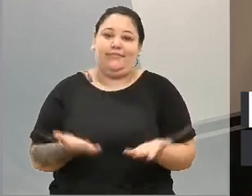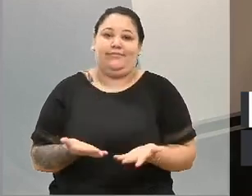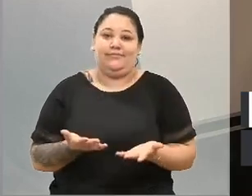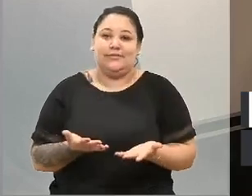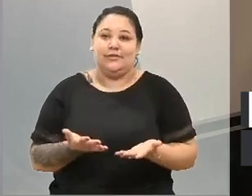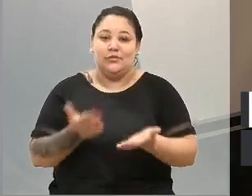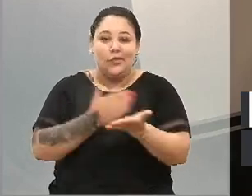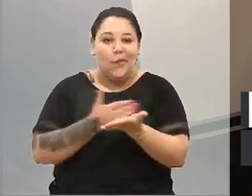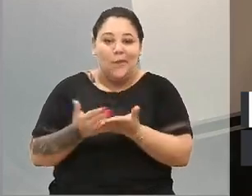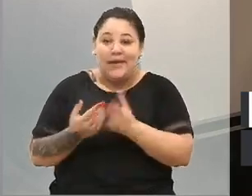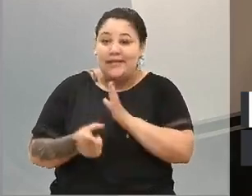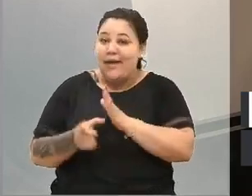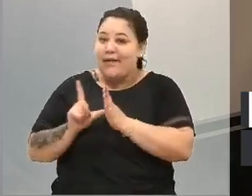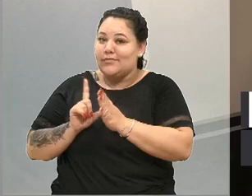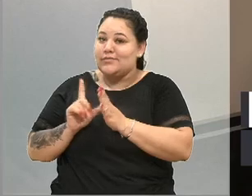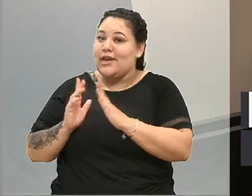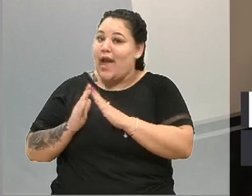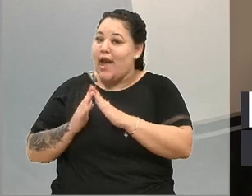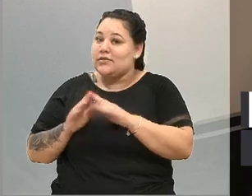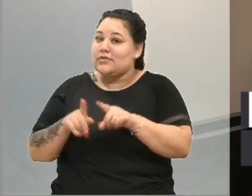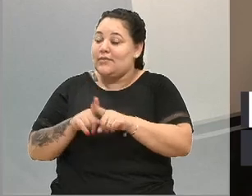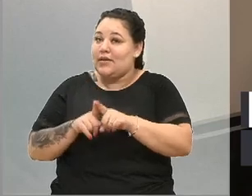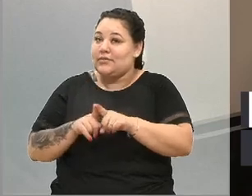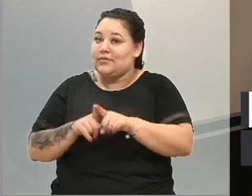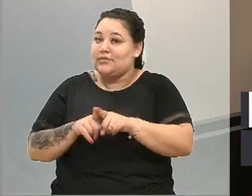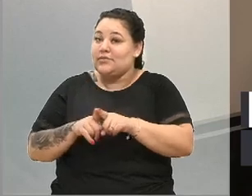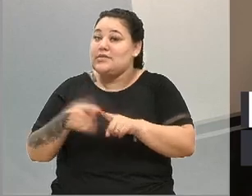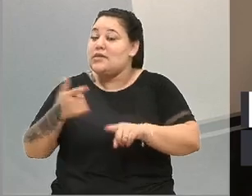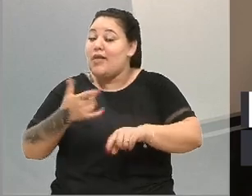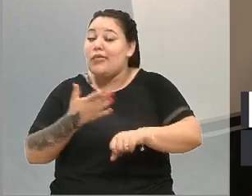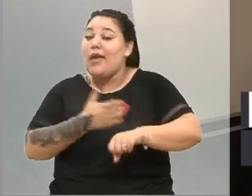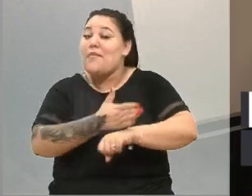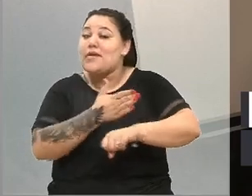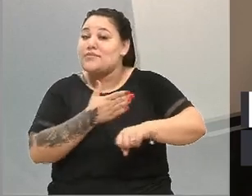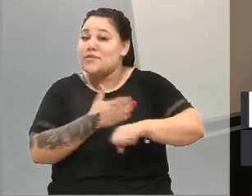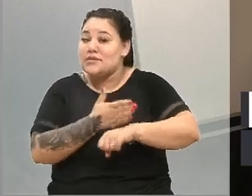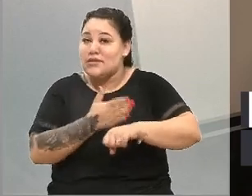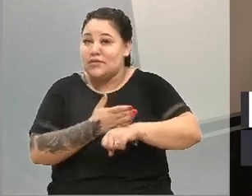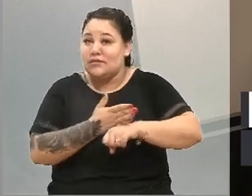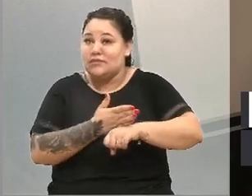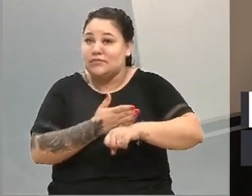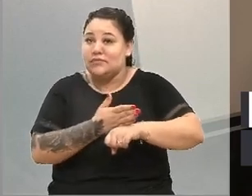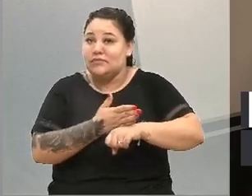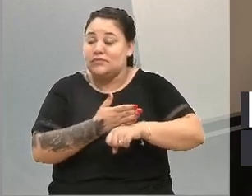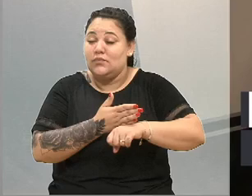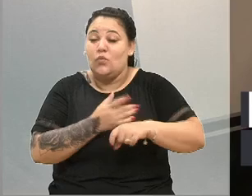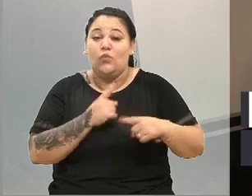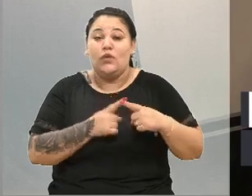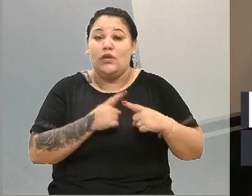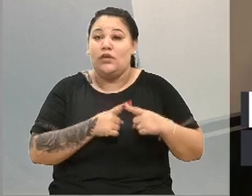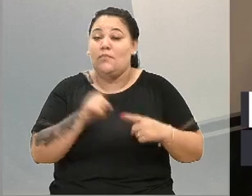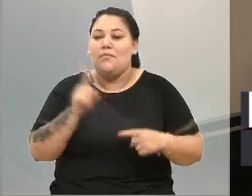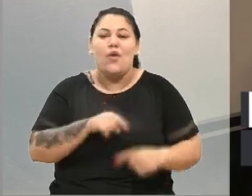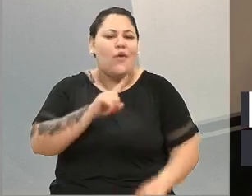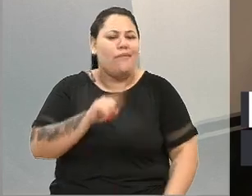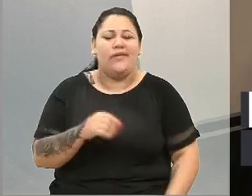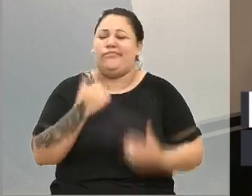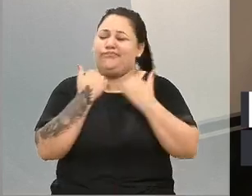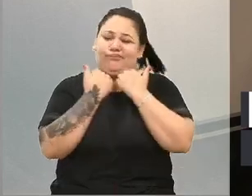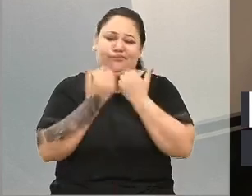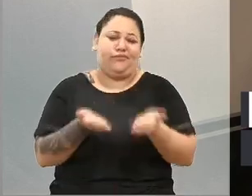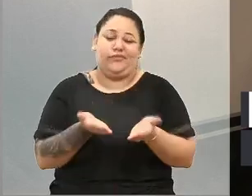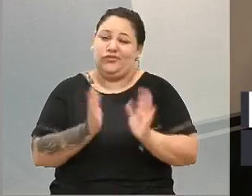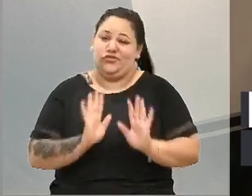começa do antes. Então, se não há um envolvimento, não só lá no colégio, porque não é proibir, não vai,